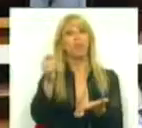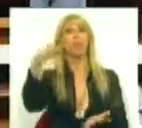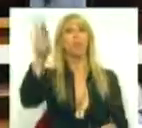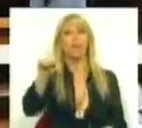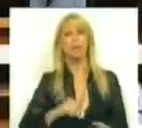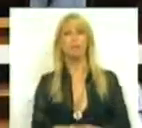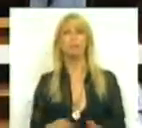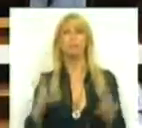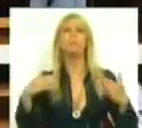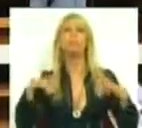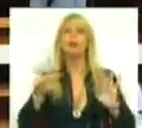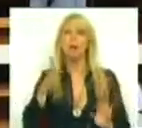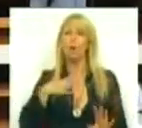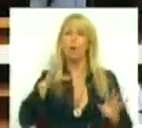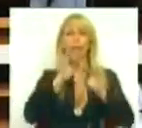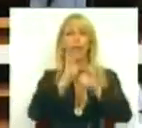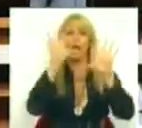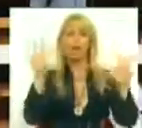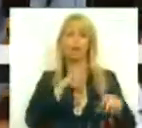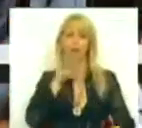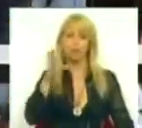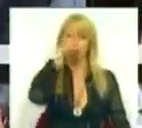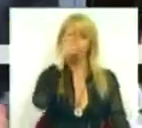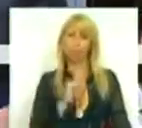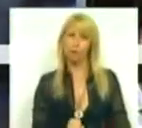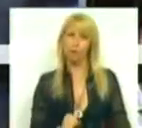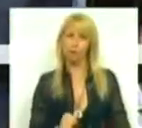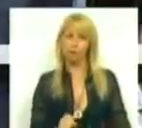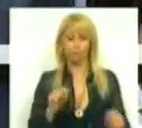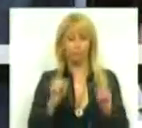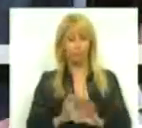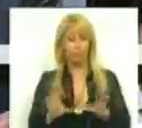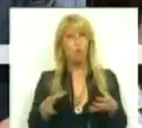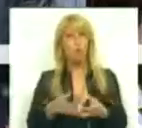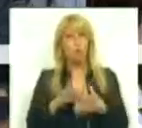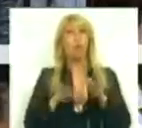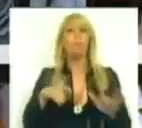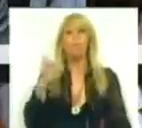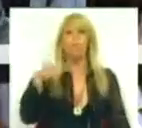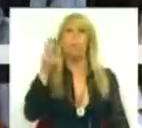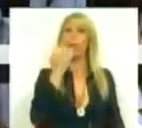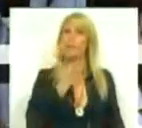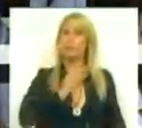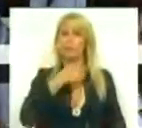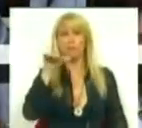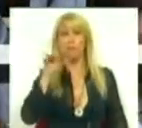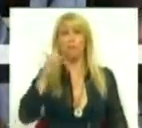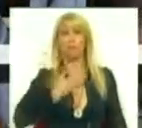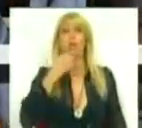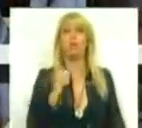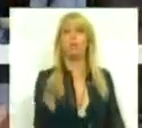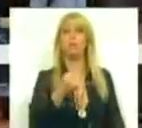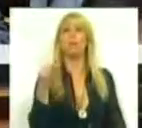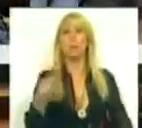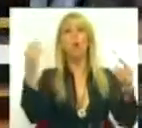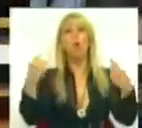Partido Socialista. Mas eu quero que fique claro, Sr. Primeiro-Ministro, que da parte do grupo parlamentar do PSD, como de resto do CDS-PP, houve